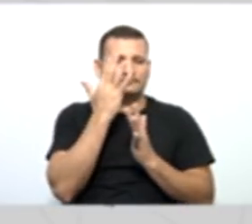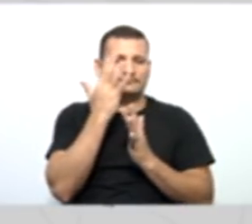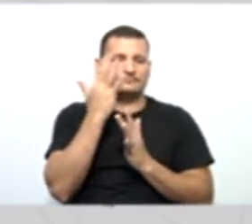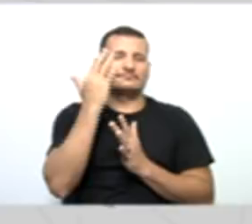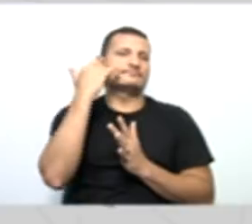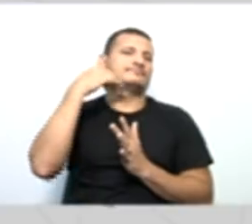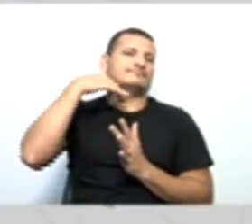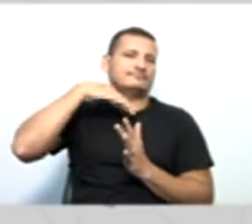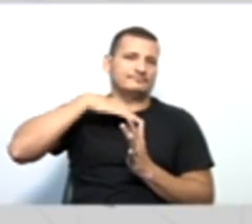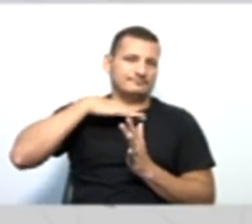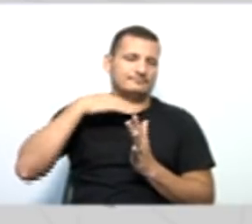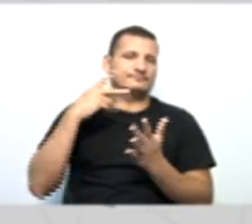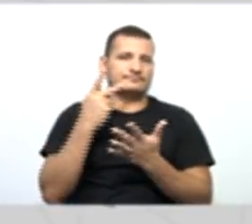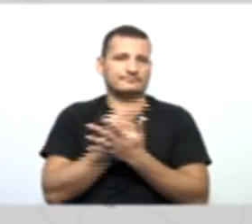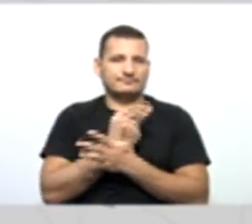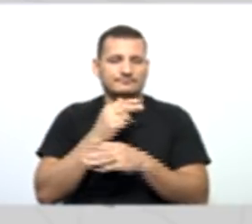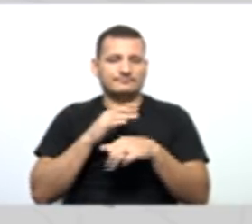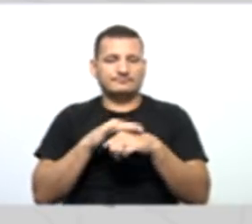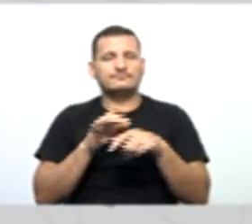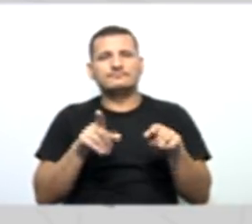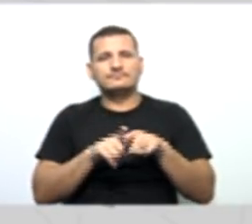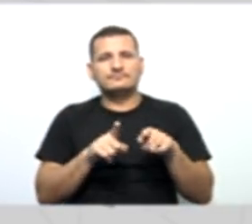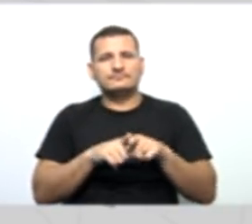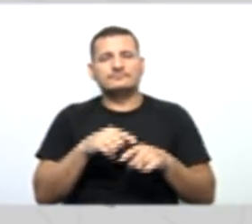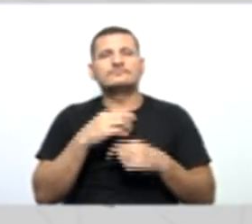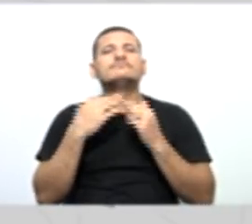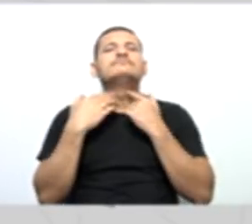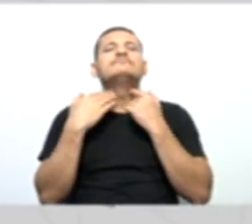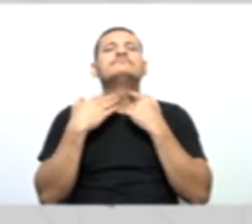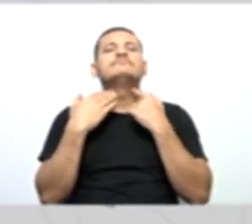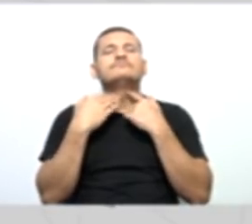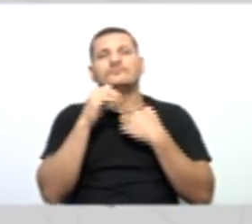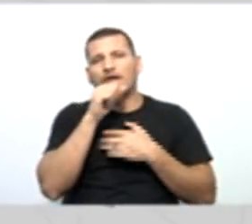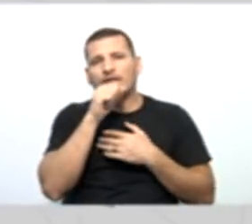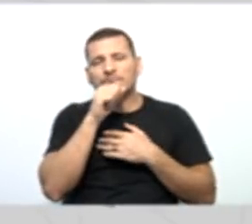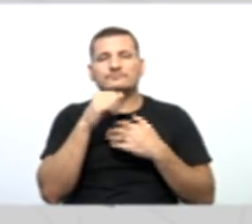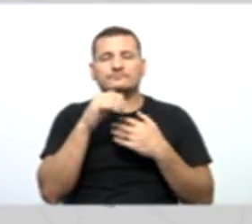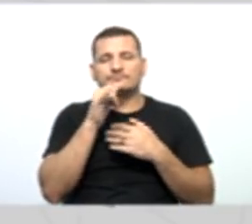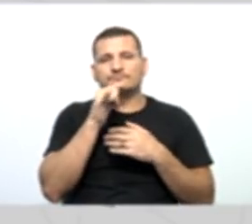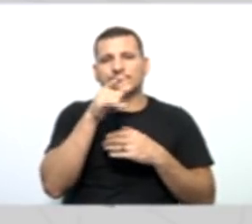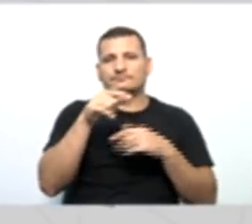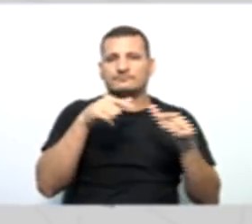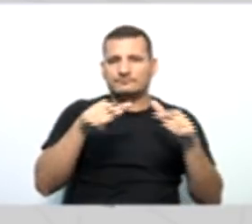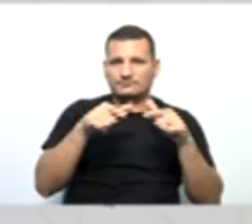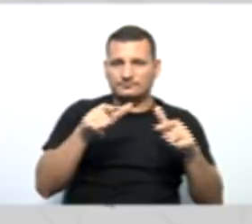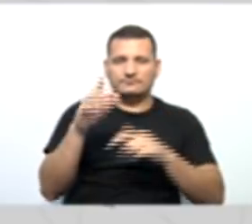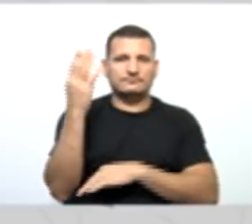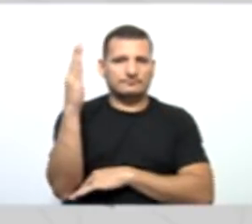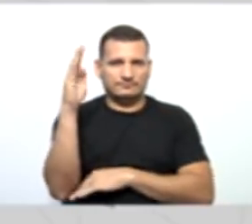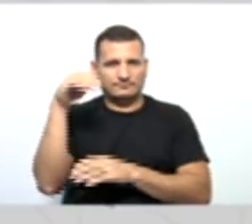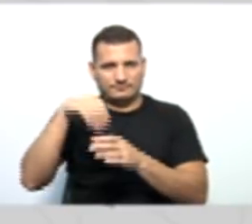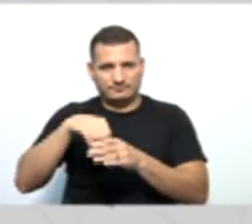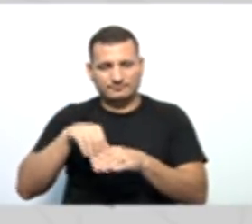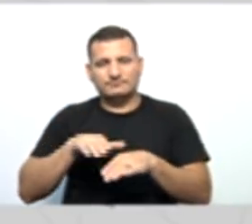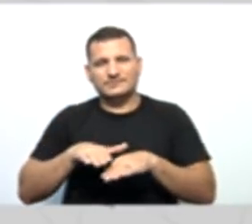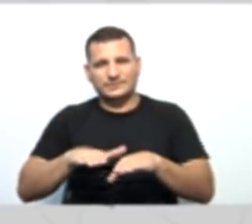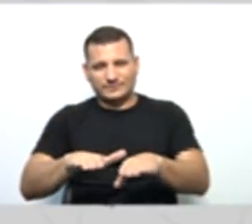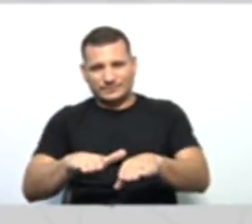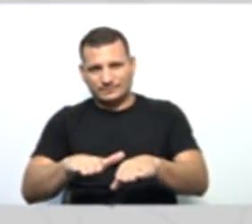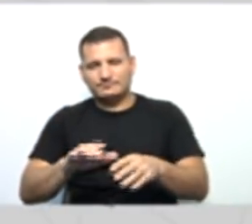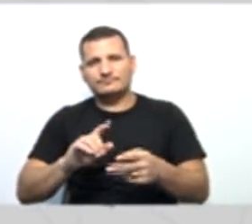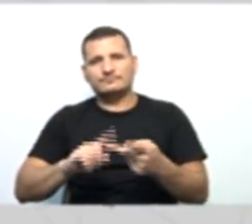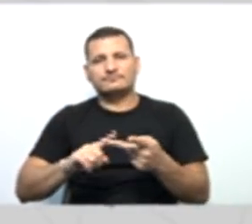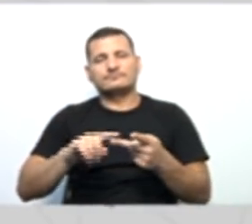asbesto. É isso? Além da asma ocupacional. Enfim, tá trabalhando numa madeireira? Pronto, pode acontecer isso daí. Tá trabalhando numa fábrica que